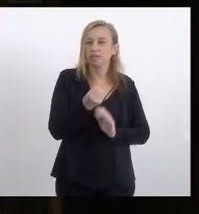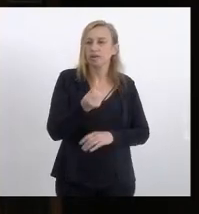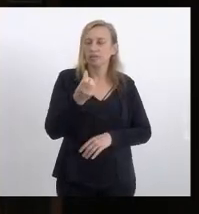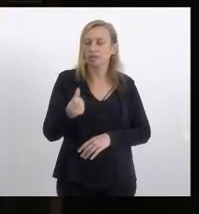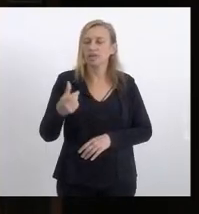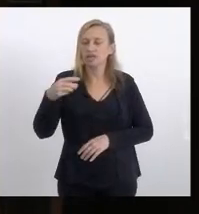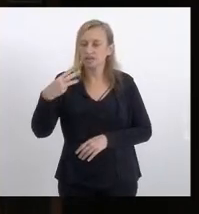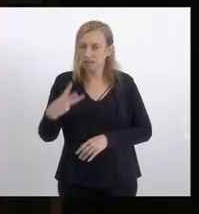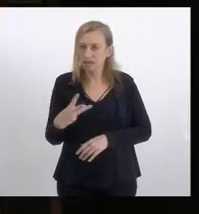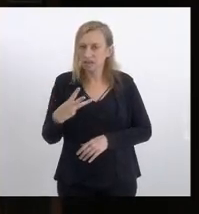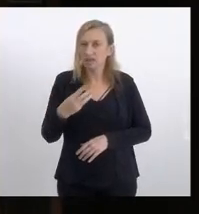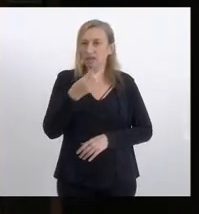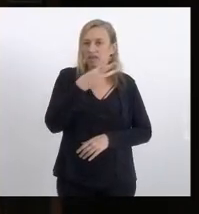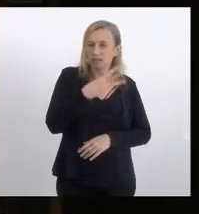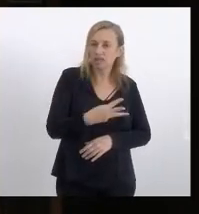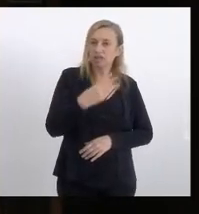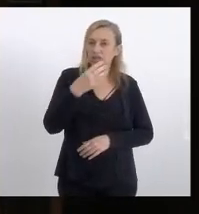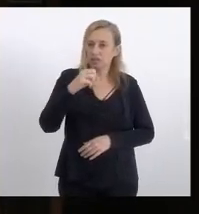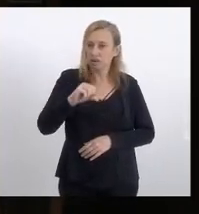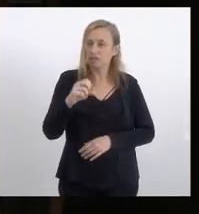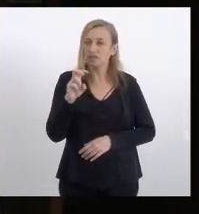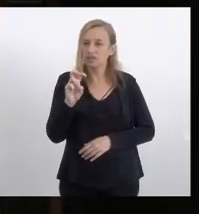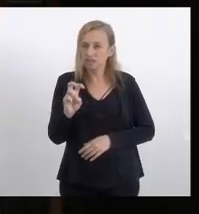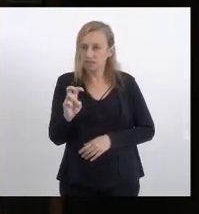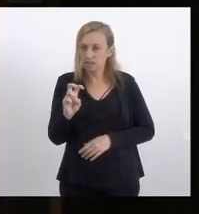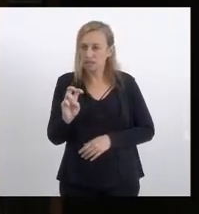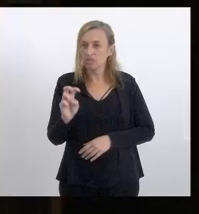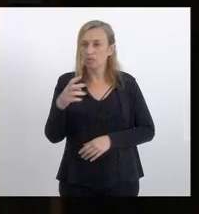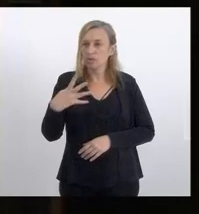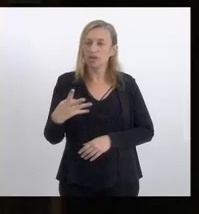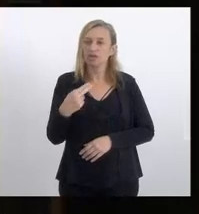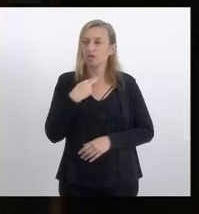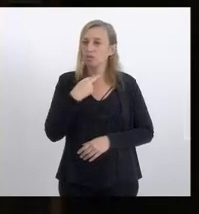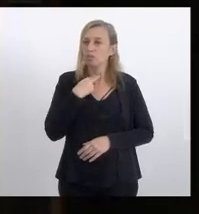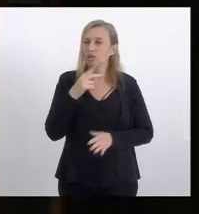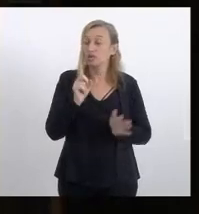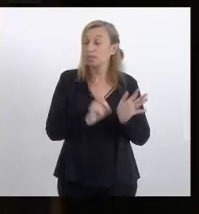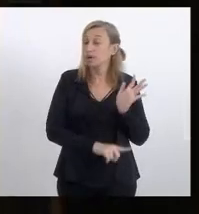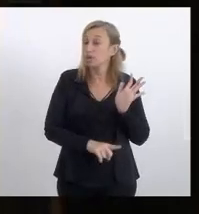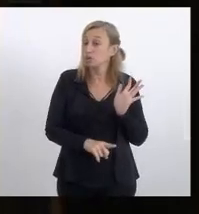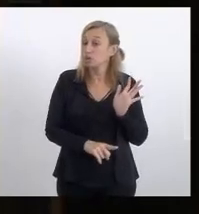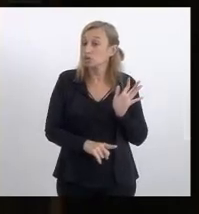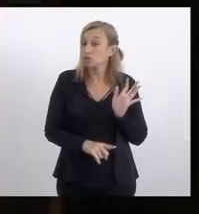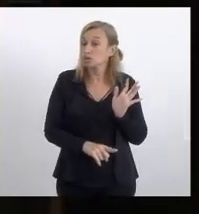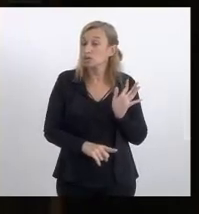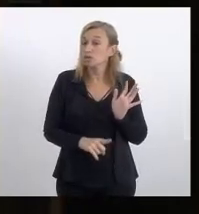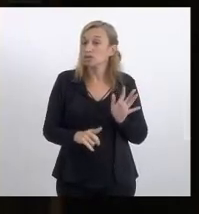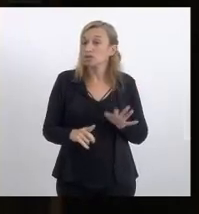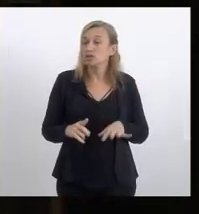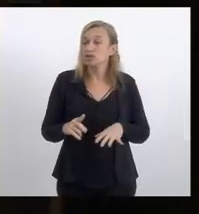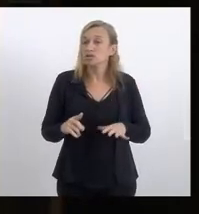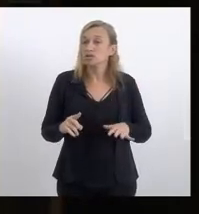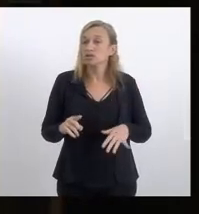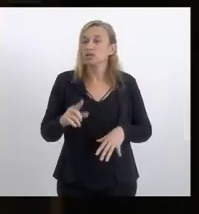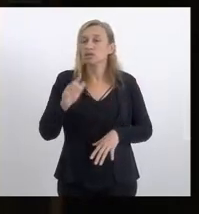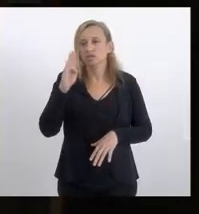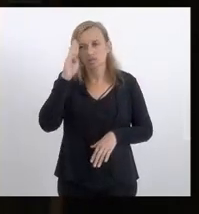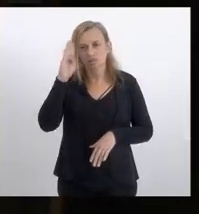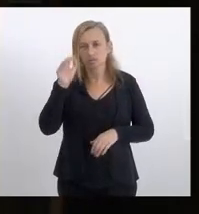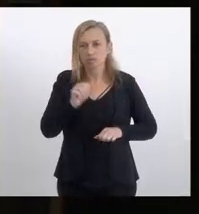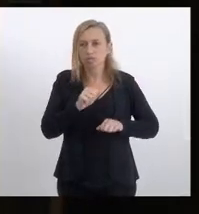o Alê 3964 que não pode ser inferior não pode ser inferior ao das Forças Armadas